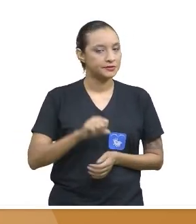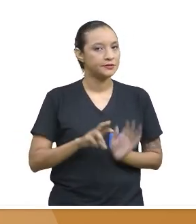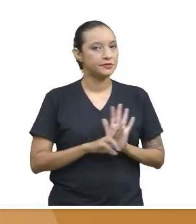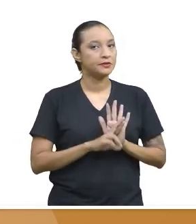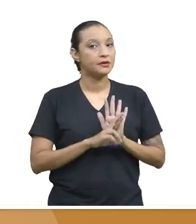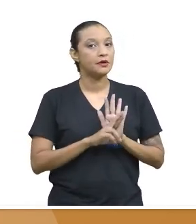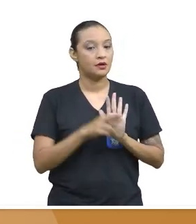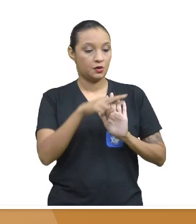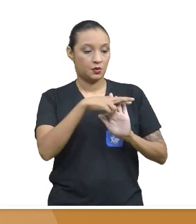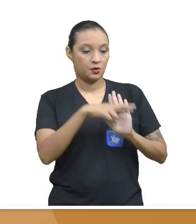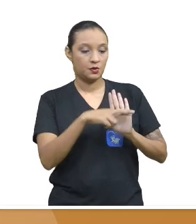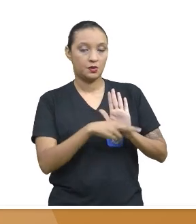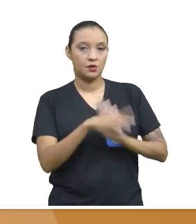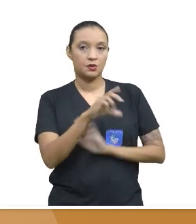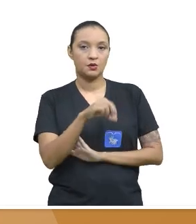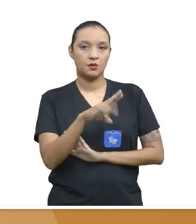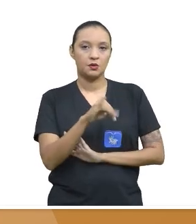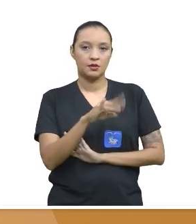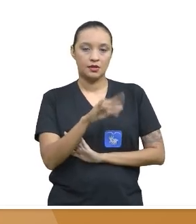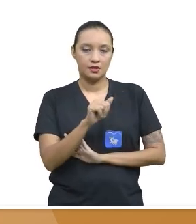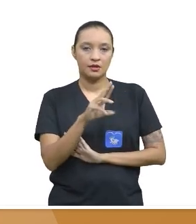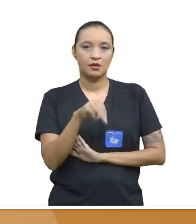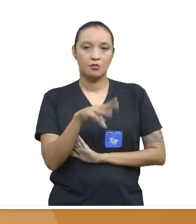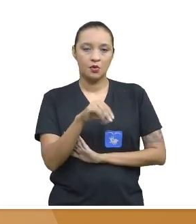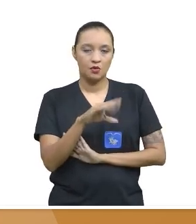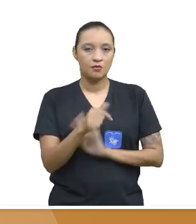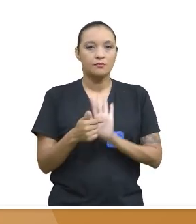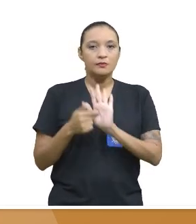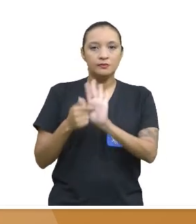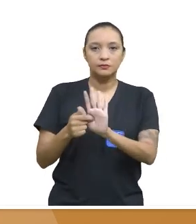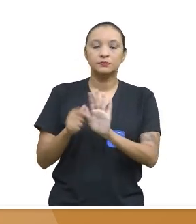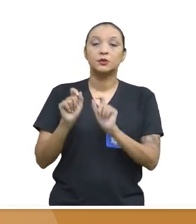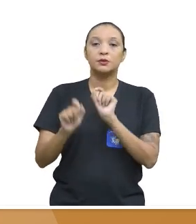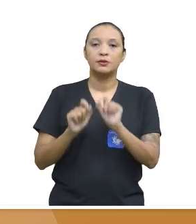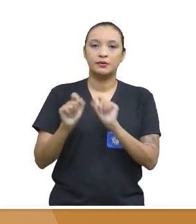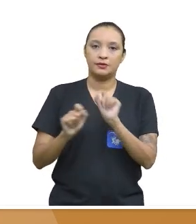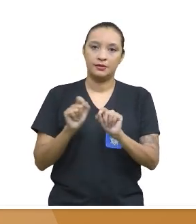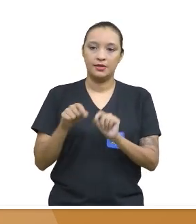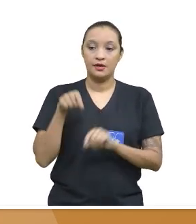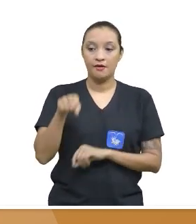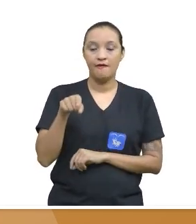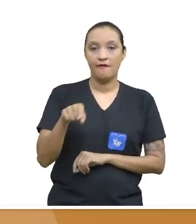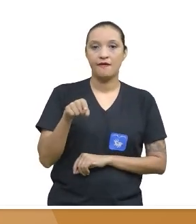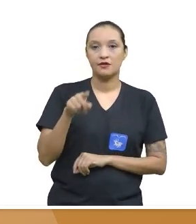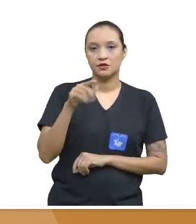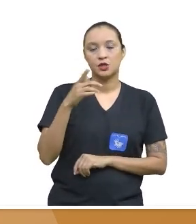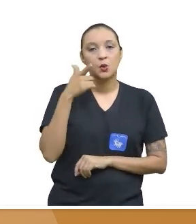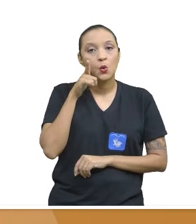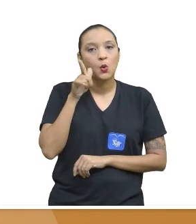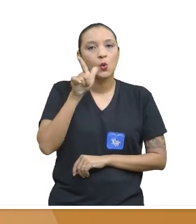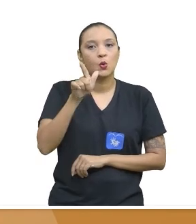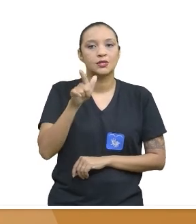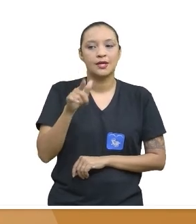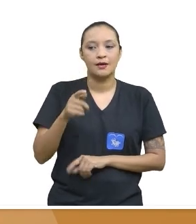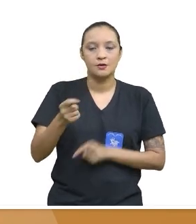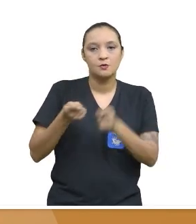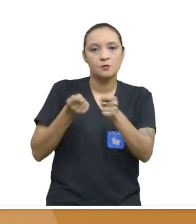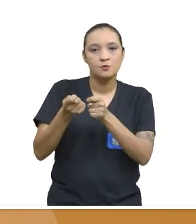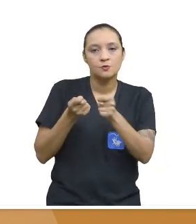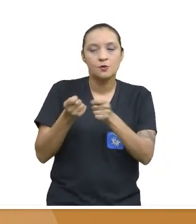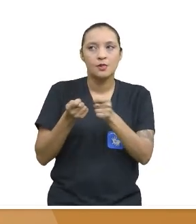de que a América para os americanos, mas para os americanos brancos, porque são eles que conseguem controlar, conseguem pensar,